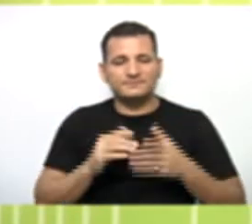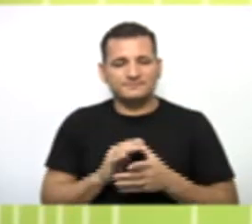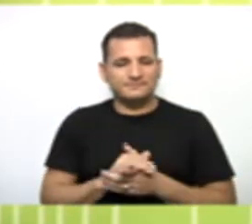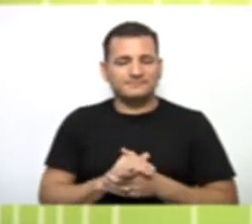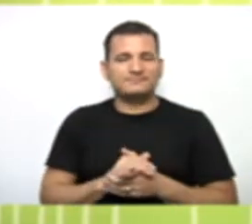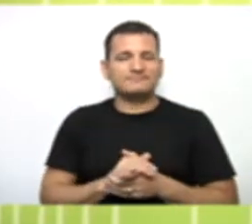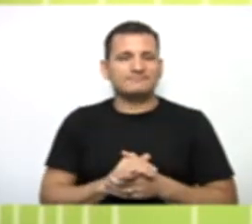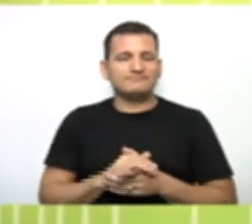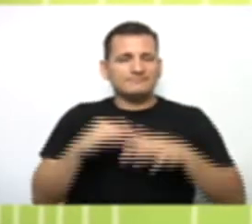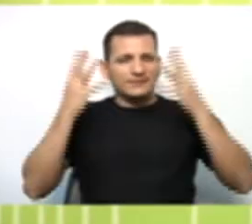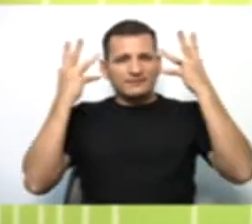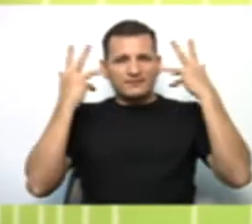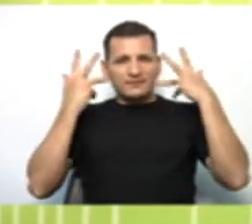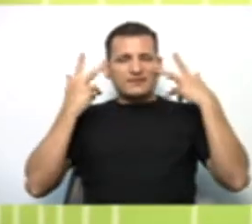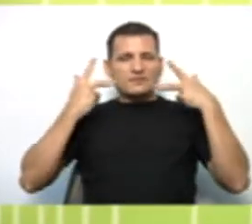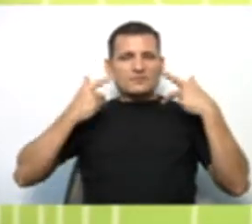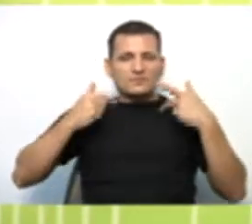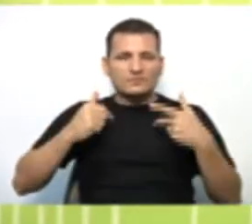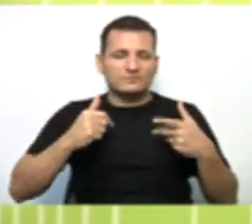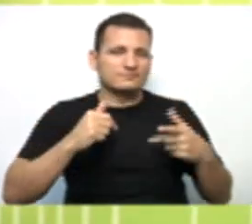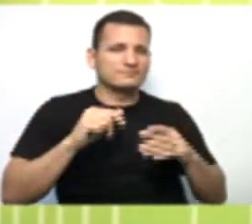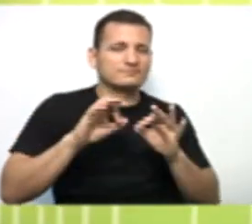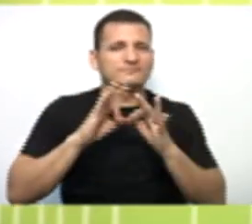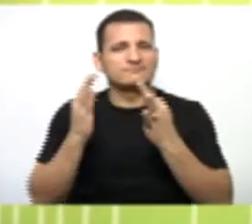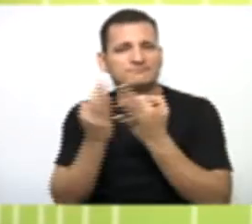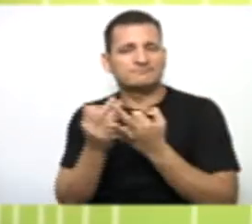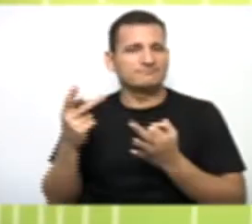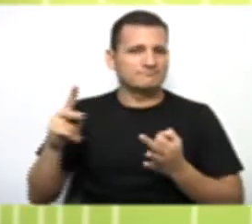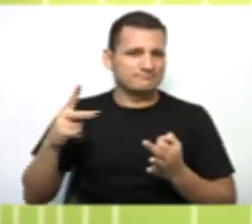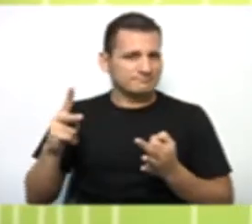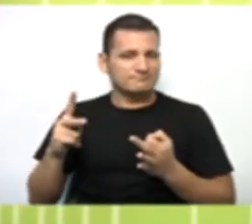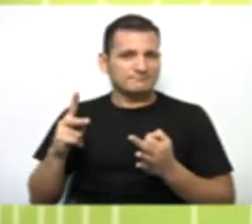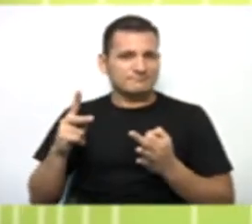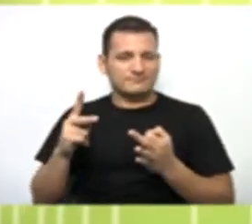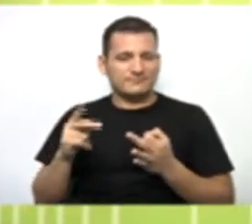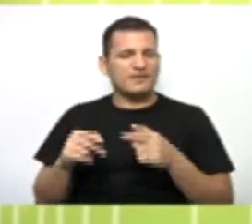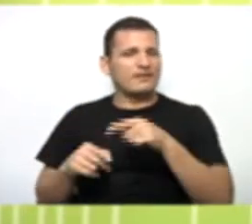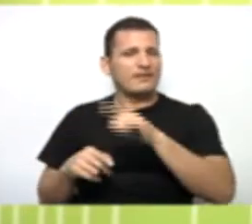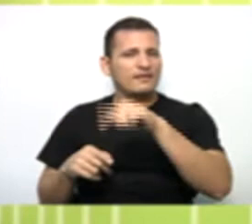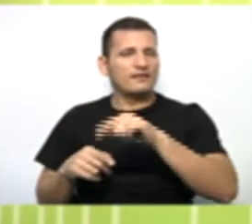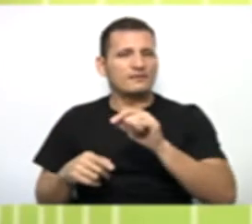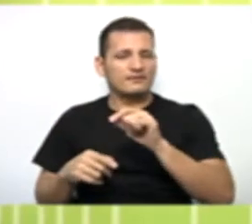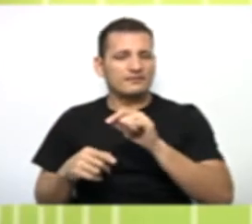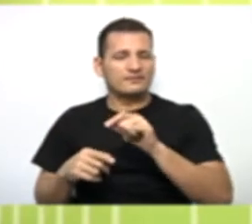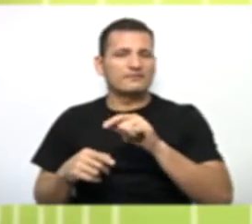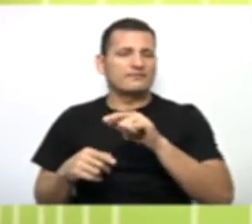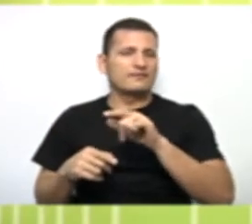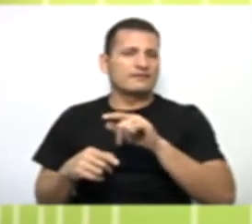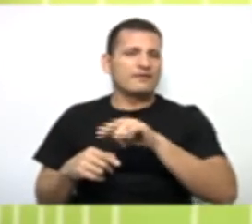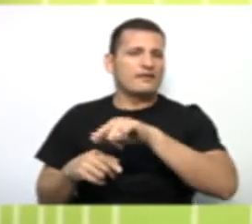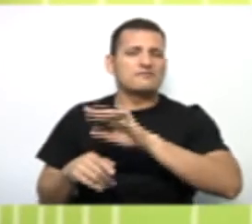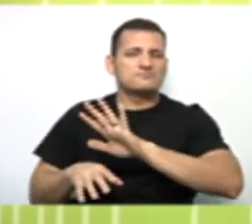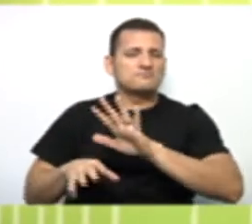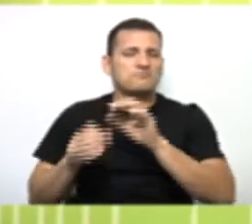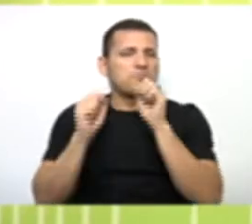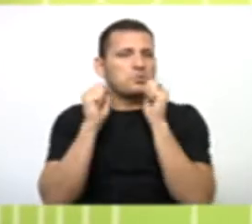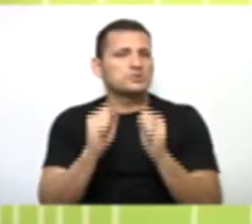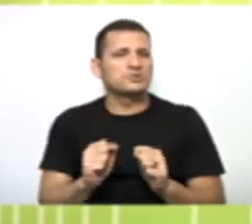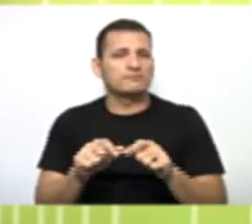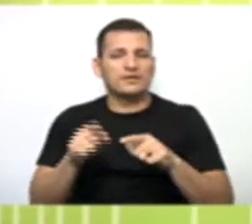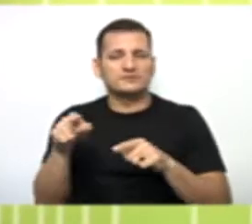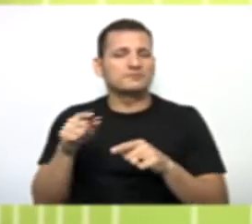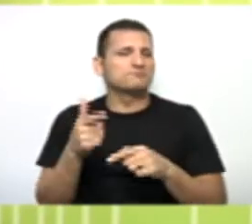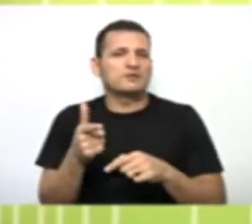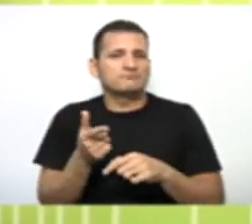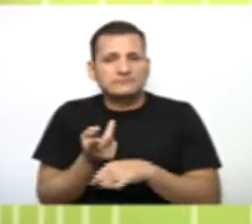a referência do leão, o leão para a família dele lá, não é? Ele é simplesmente um sinônimo de poder. Mas ele não caça,